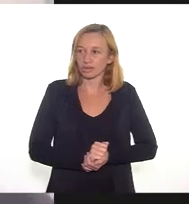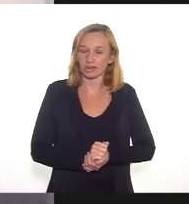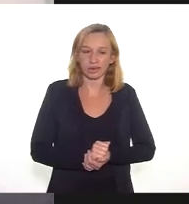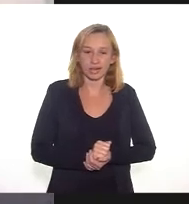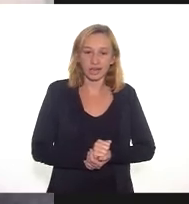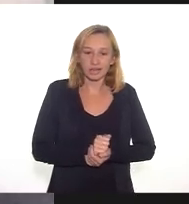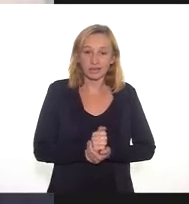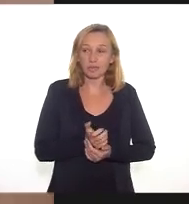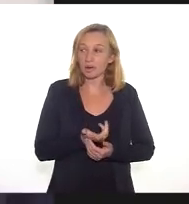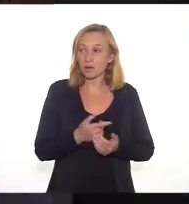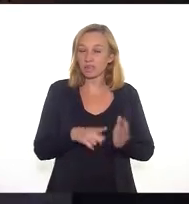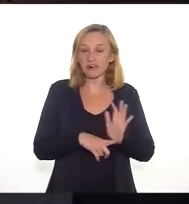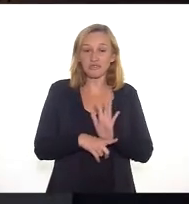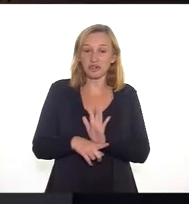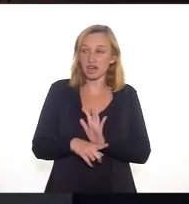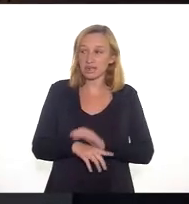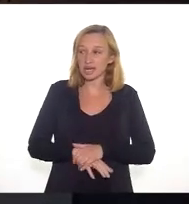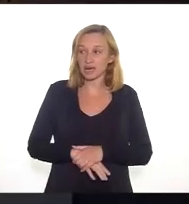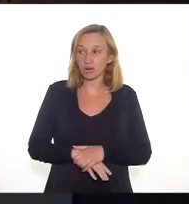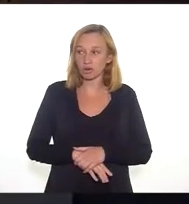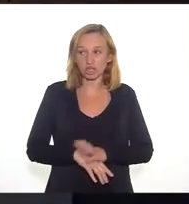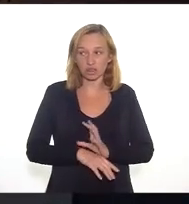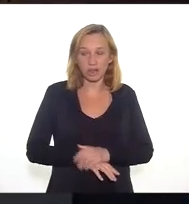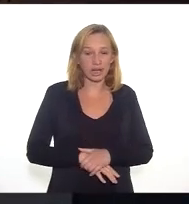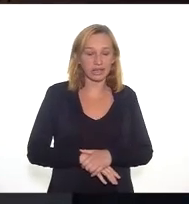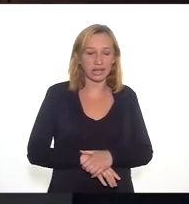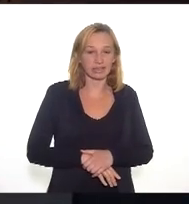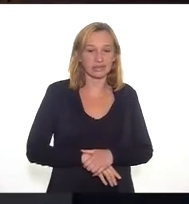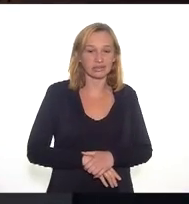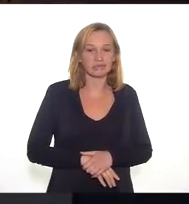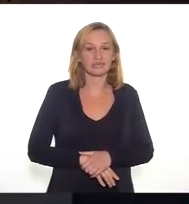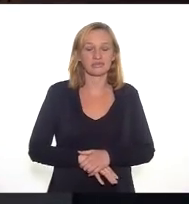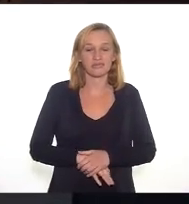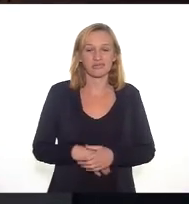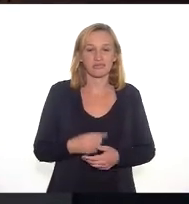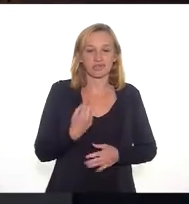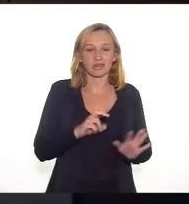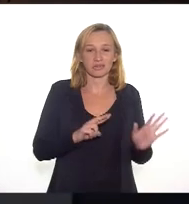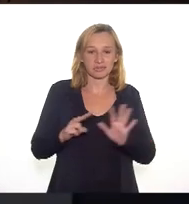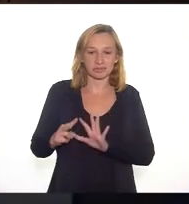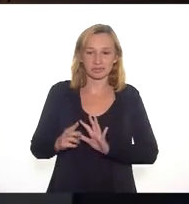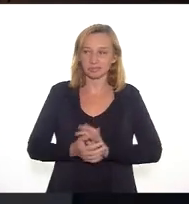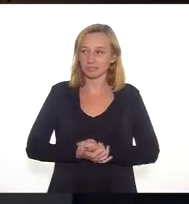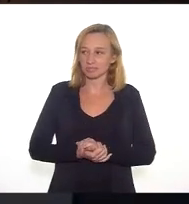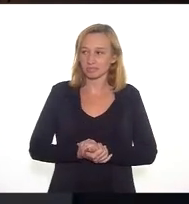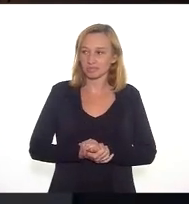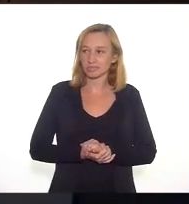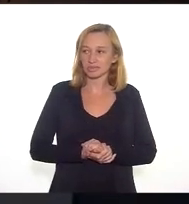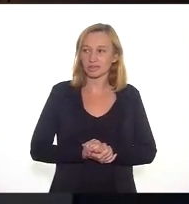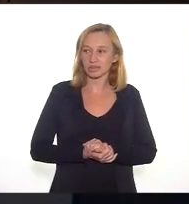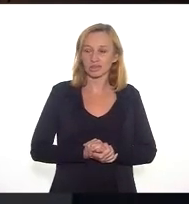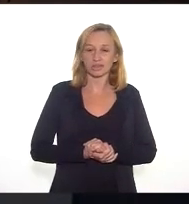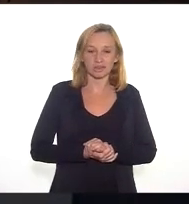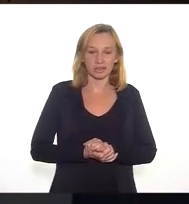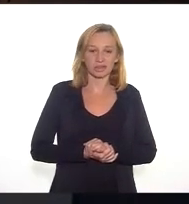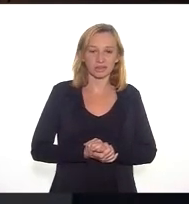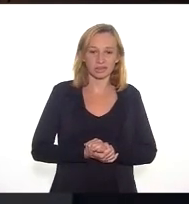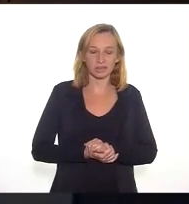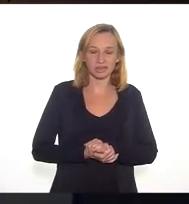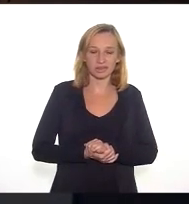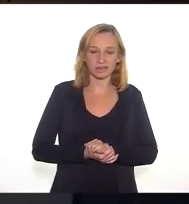crianças. Já está autorizado, já vai estar na pauta da próxima semana, tá? Alexandre. Obrigado, presidente. Nada mais a